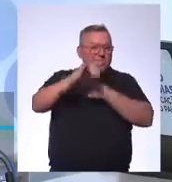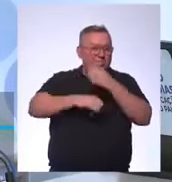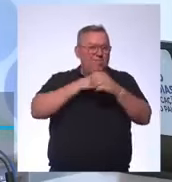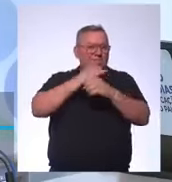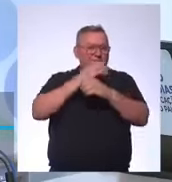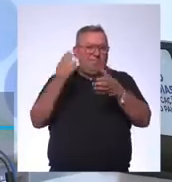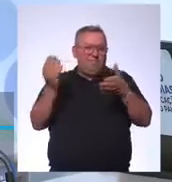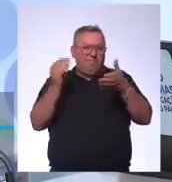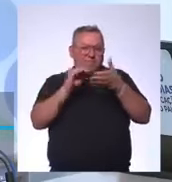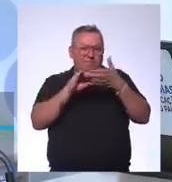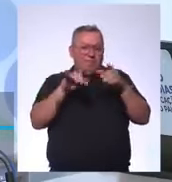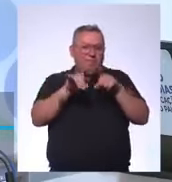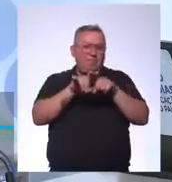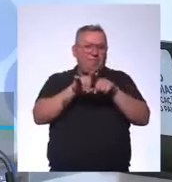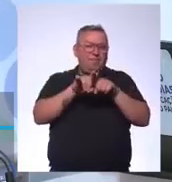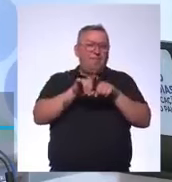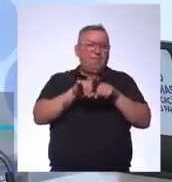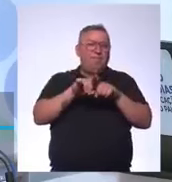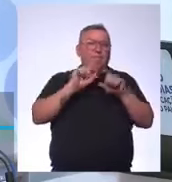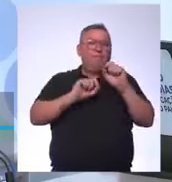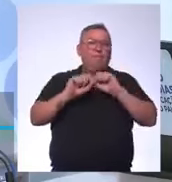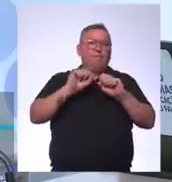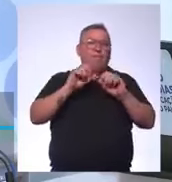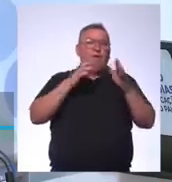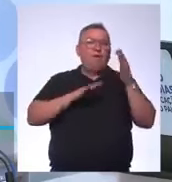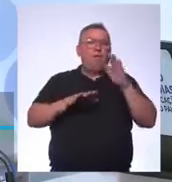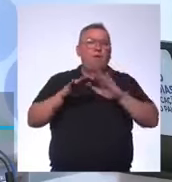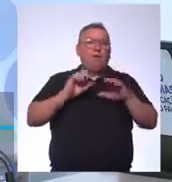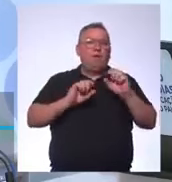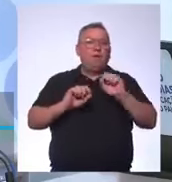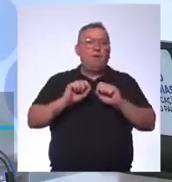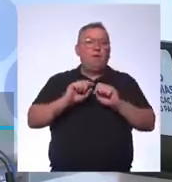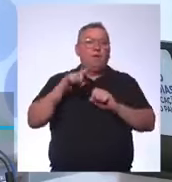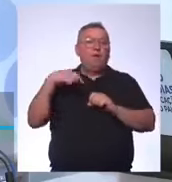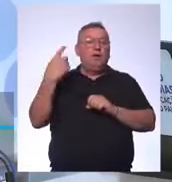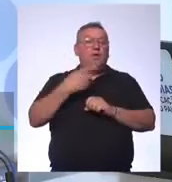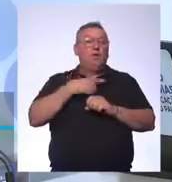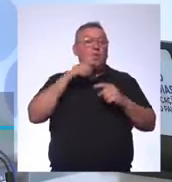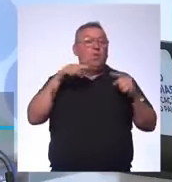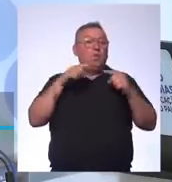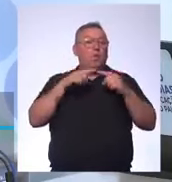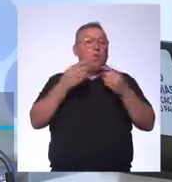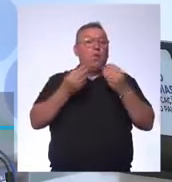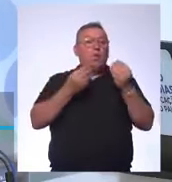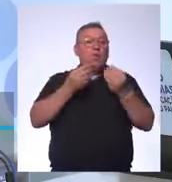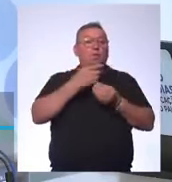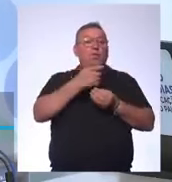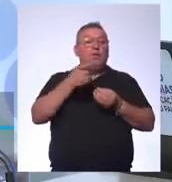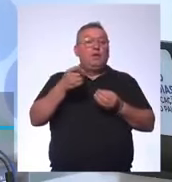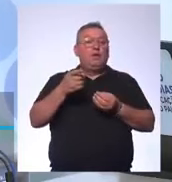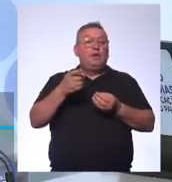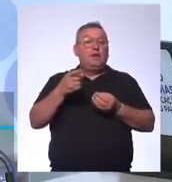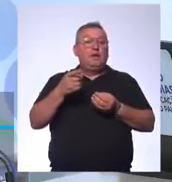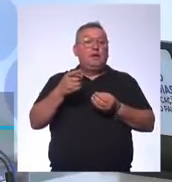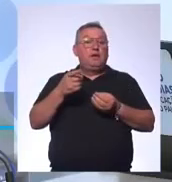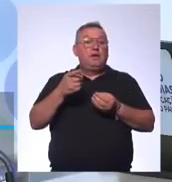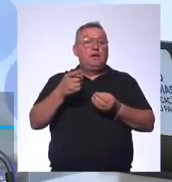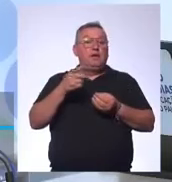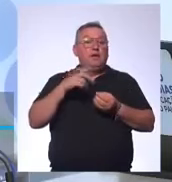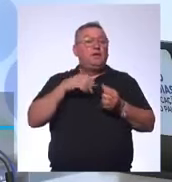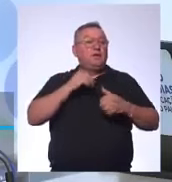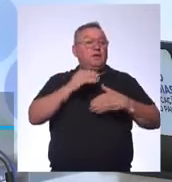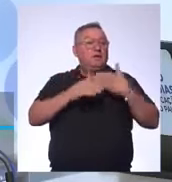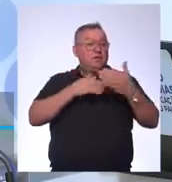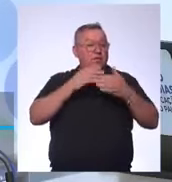publica lá no site também. Então, isso dependendo da sua intenção de como você desenvolveu